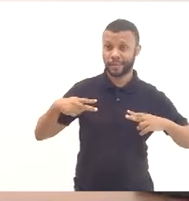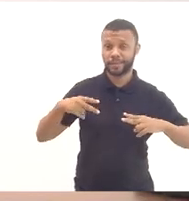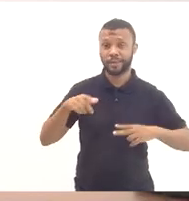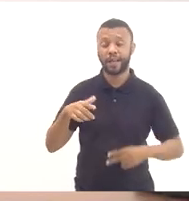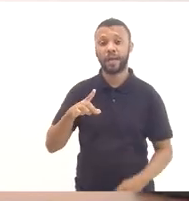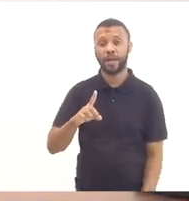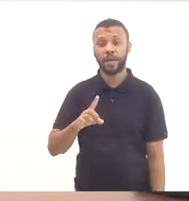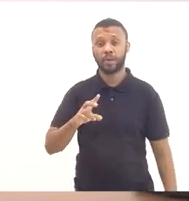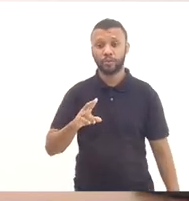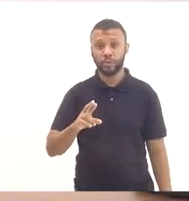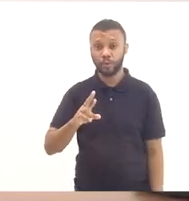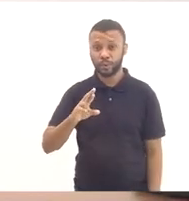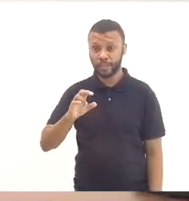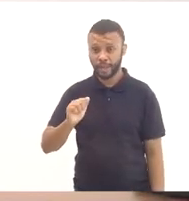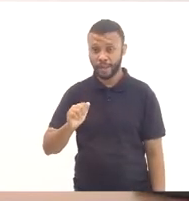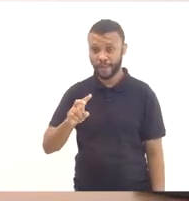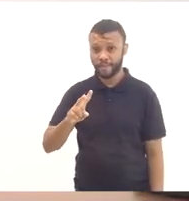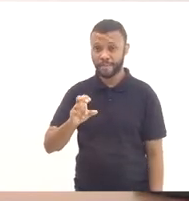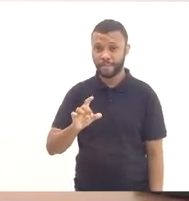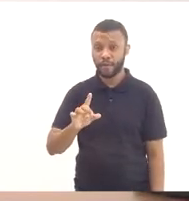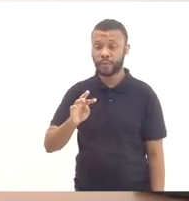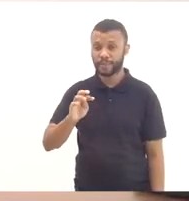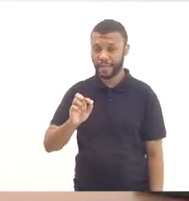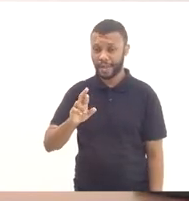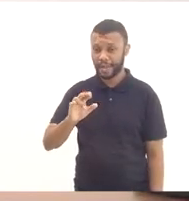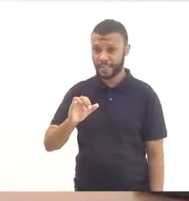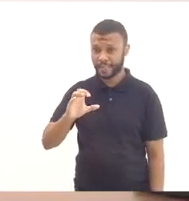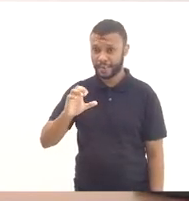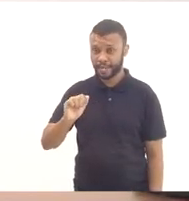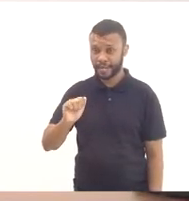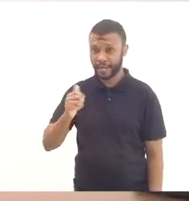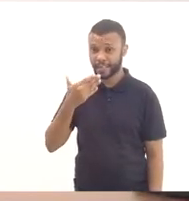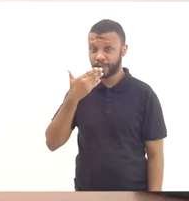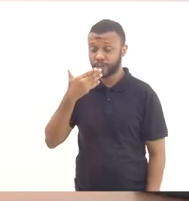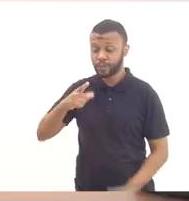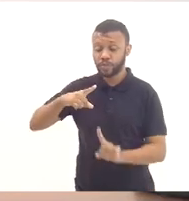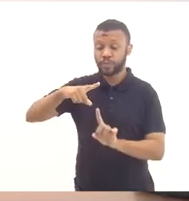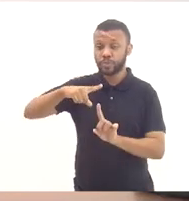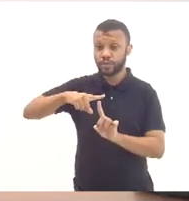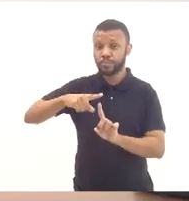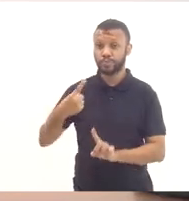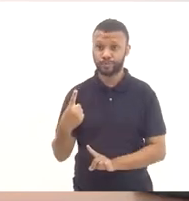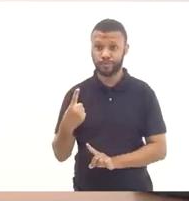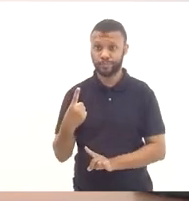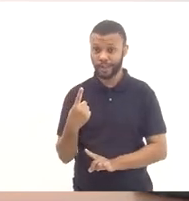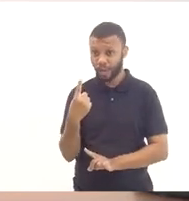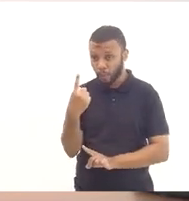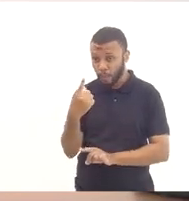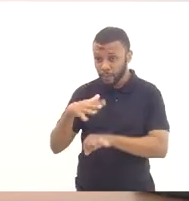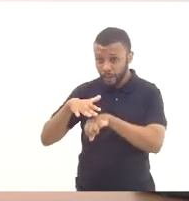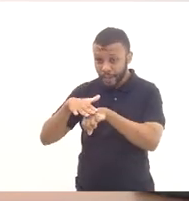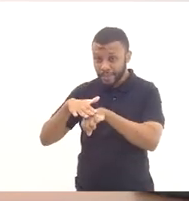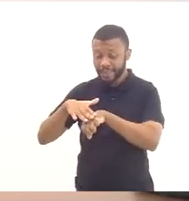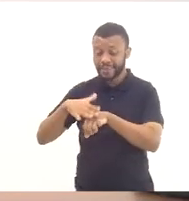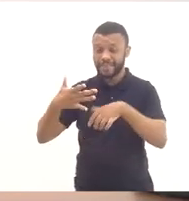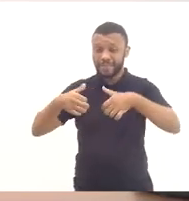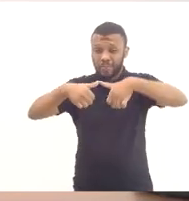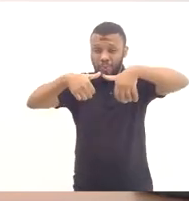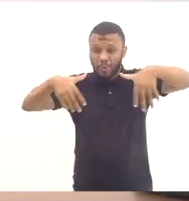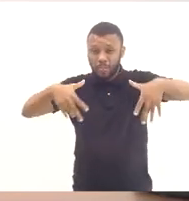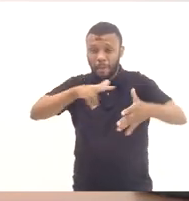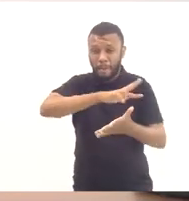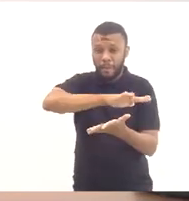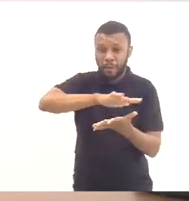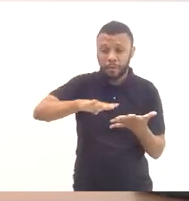aciduria glutarica tipo 1 é um nome bem complicado e ela é só uma doença no meio de mais de 500 tipos de erros inatos